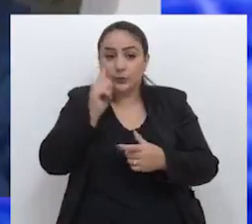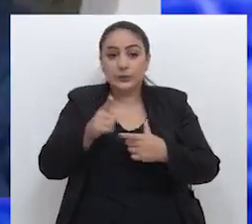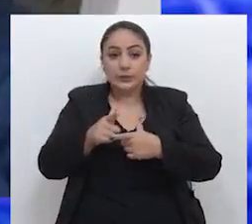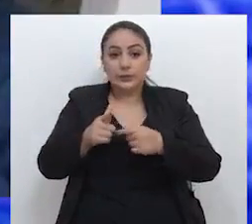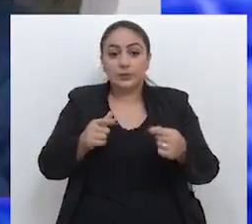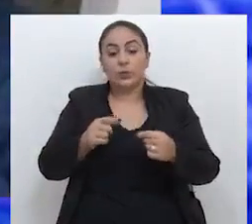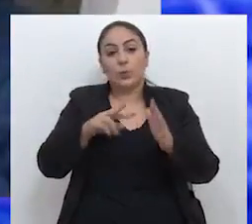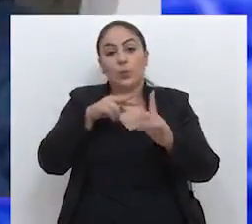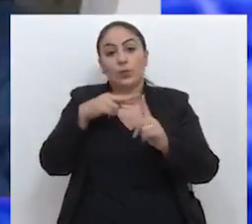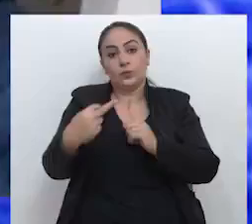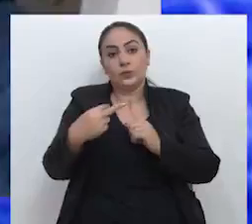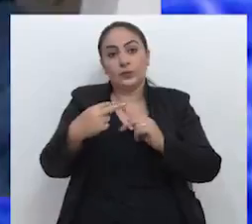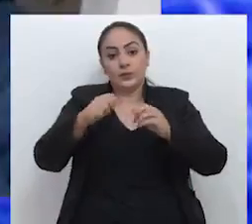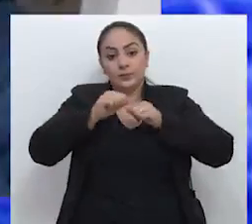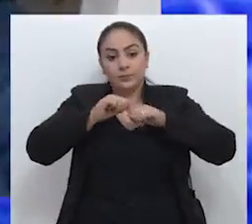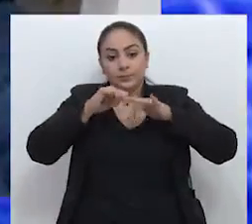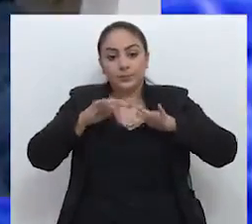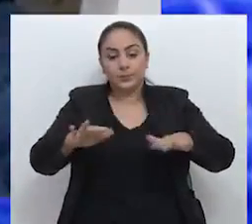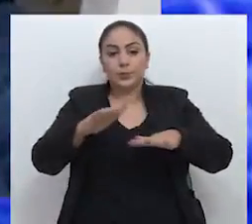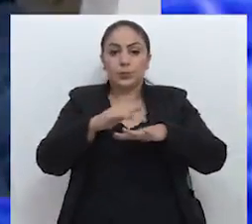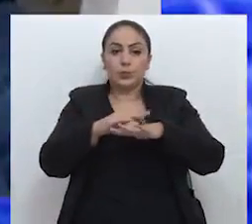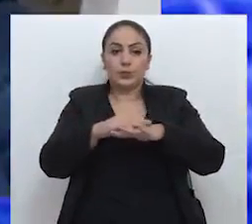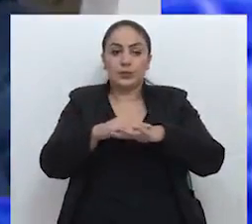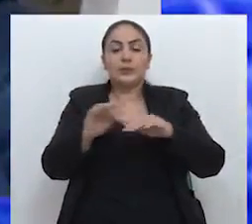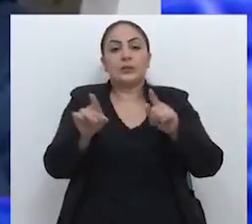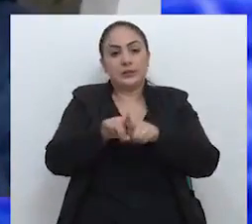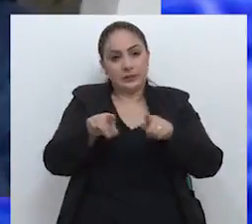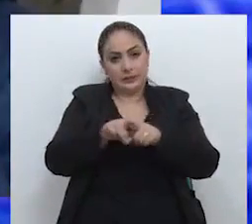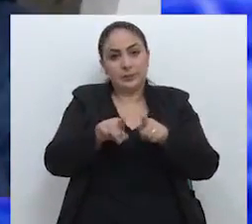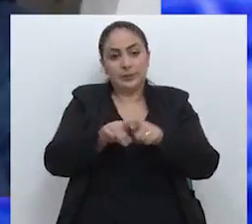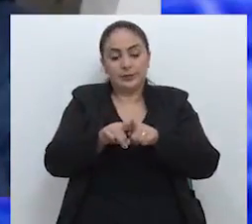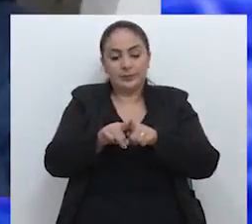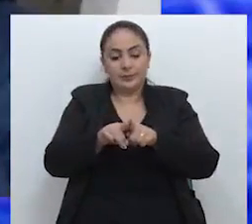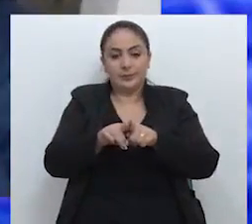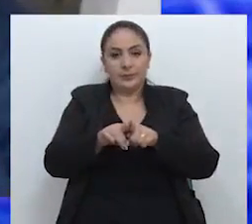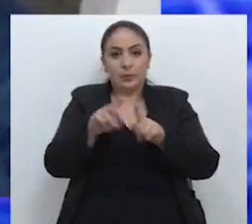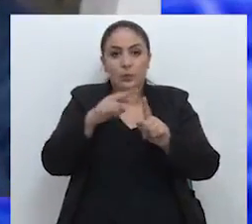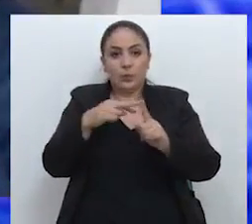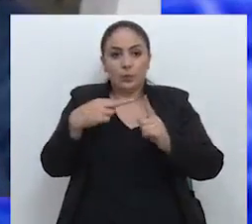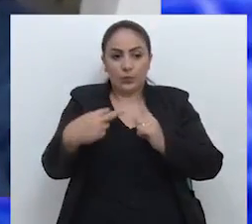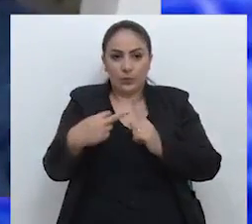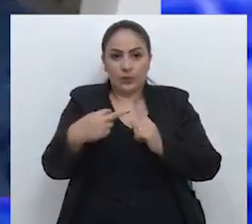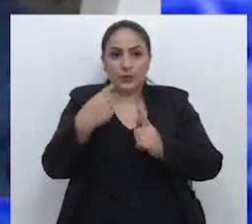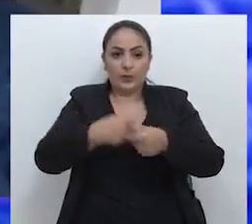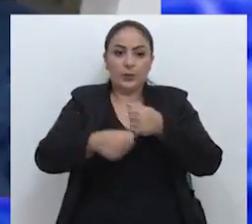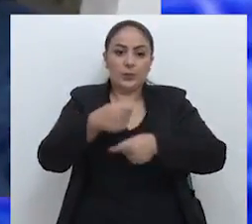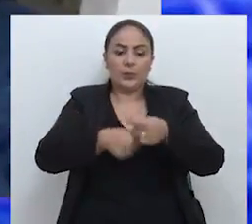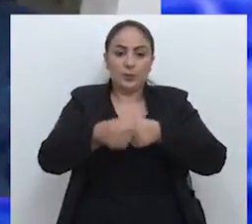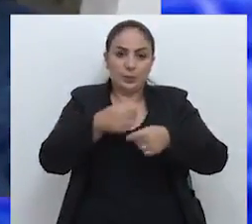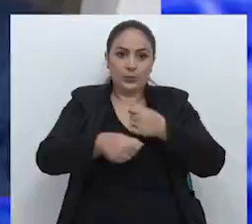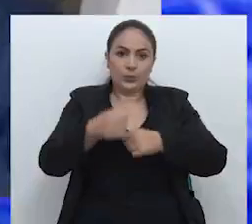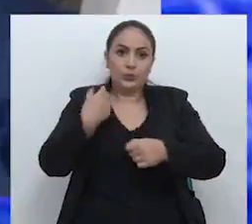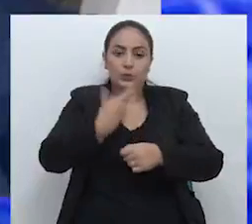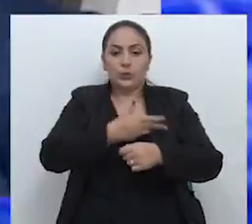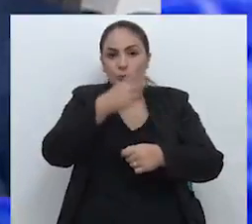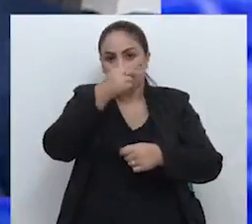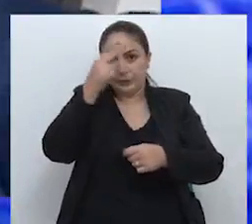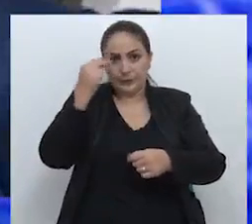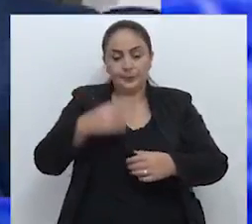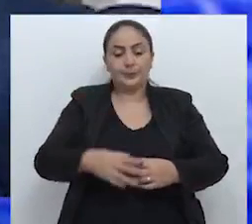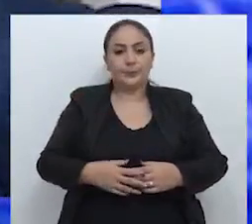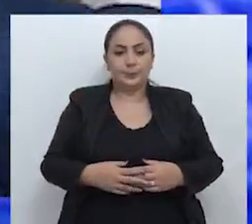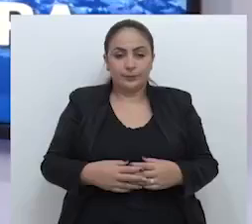complicada do ponto de vista de transmissibilidade e, obviamente, também do ponto de vista econômico do